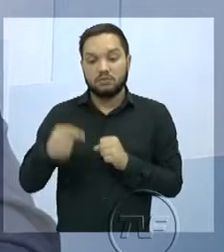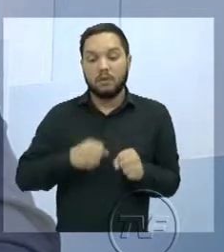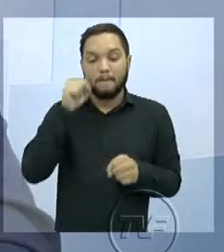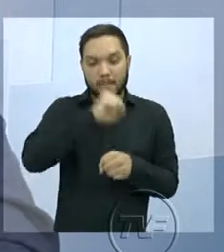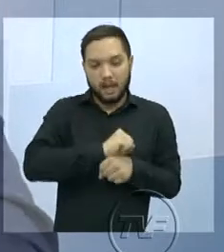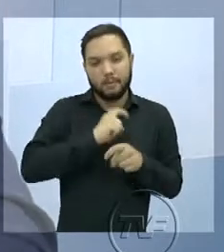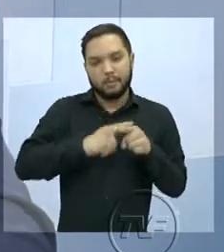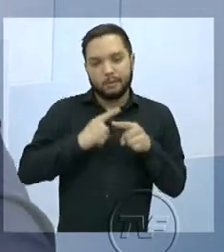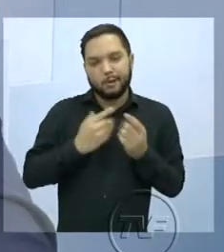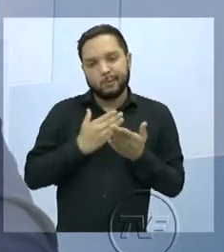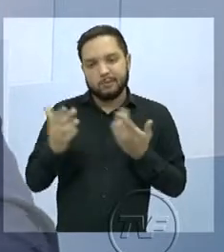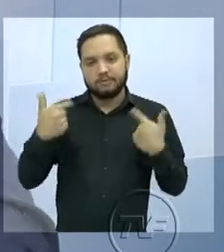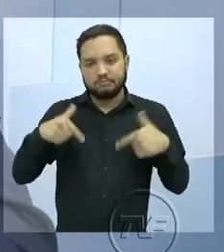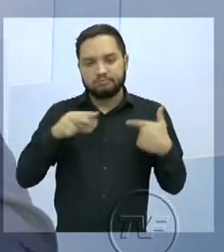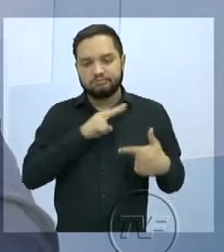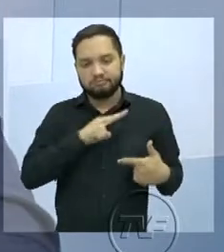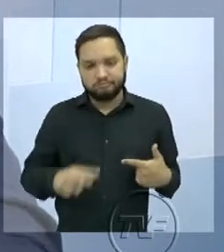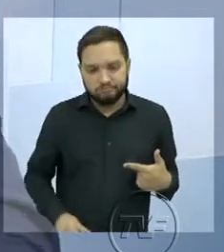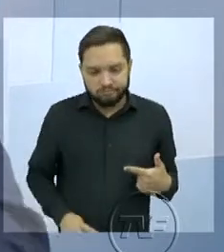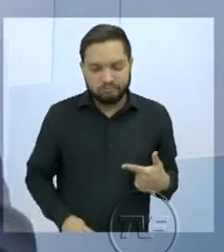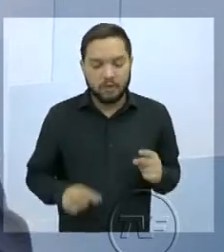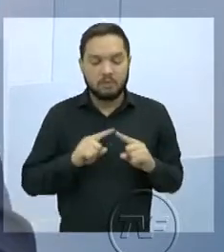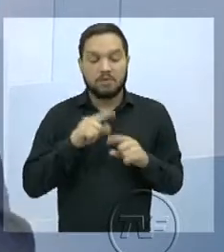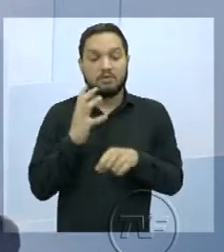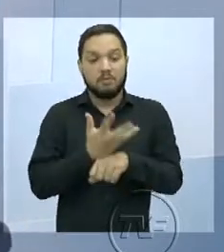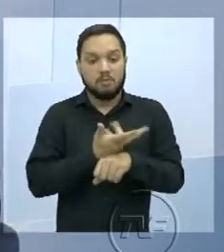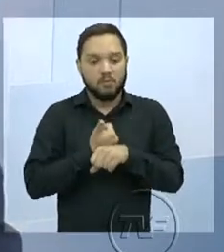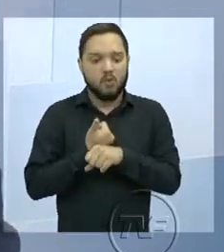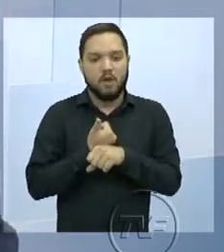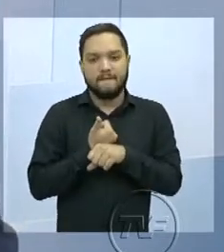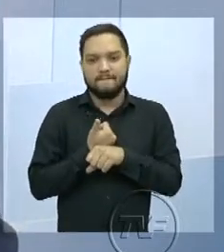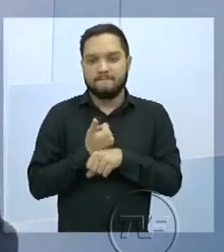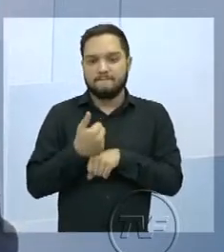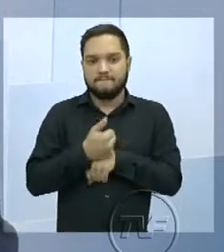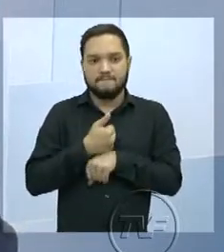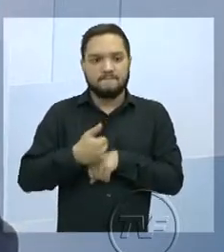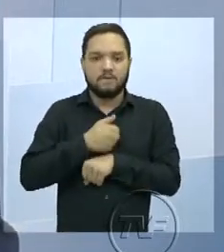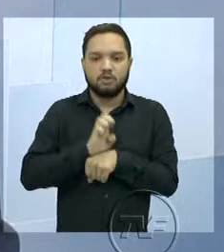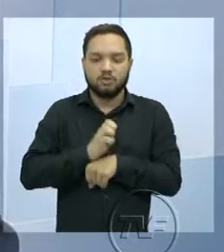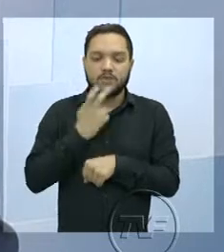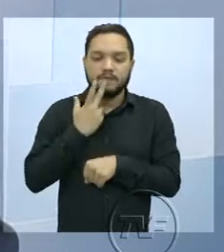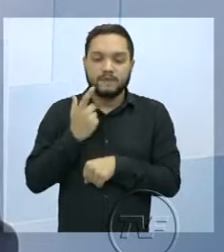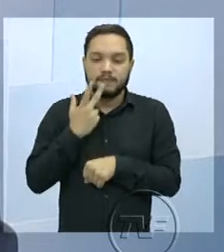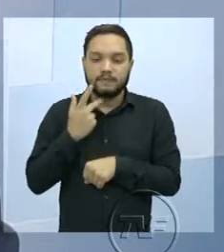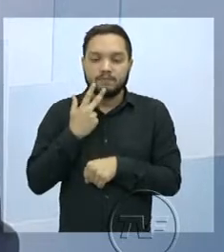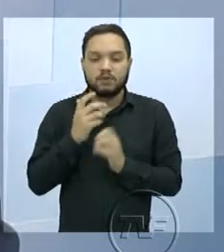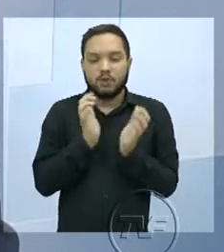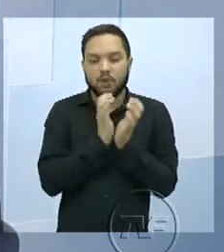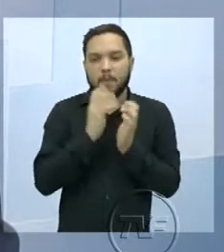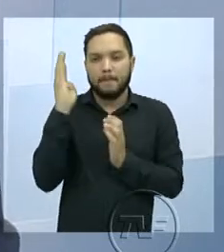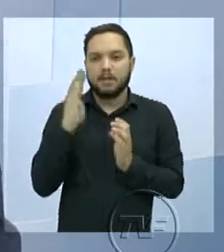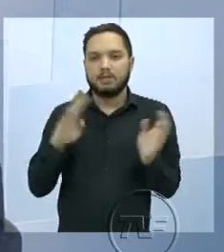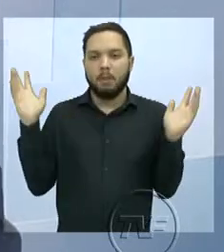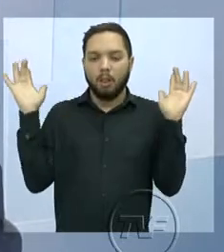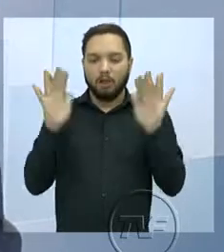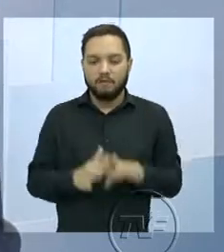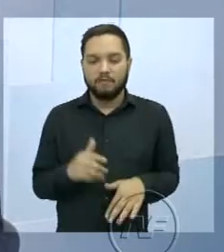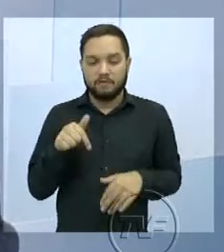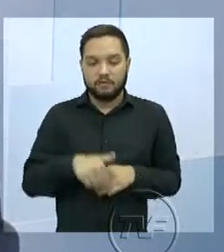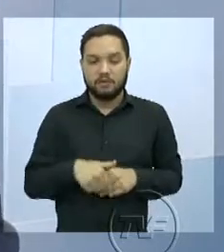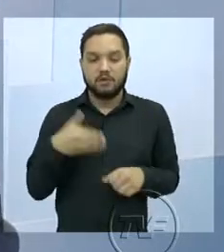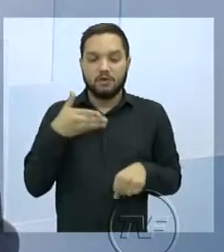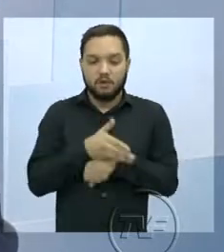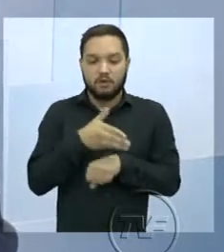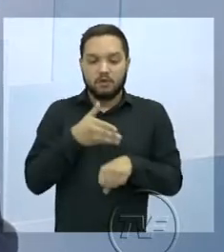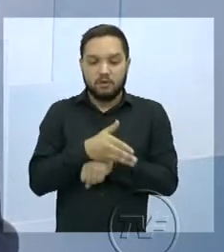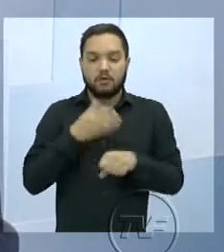do mandato. E é um evento, um dos maiores eventos de teatro do nosso estado, envolve grupos do Brasil inteiro. Participei